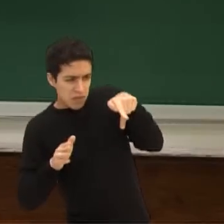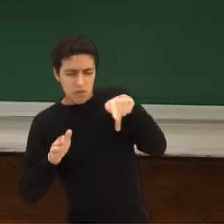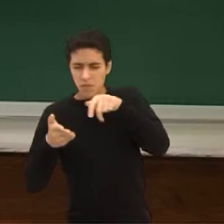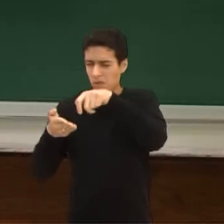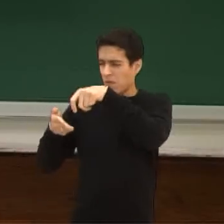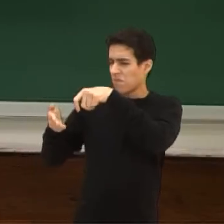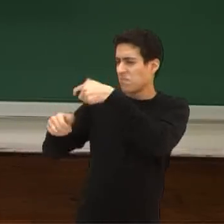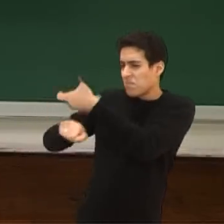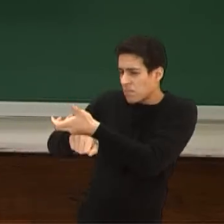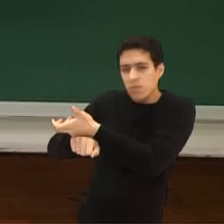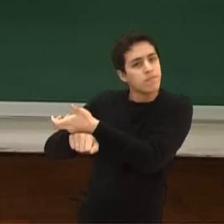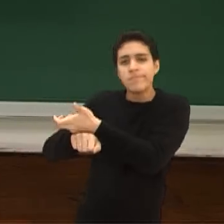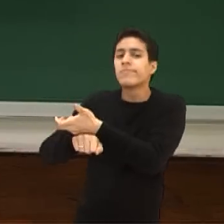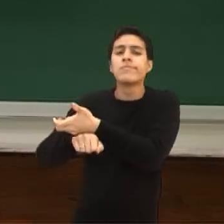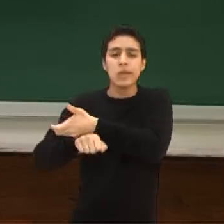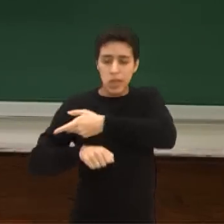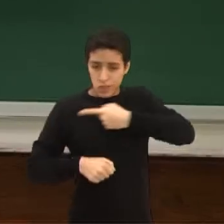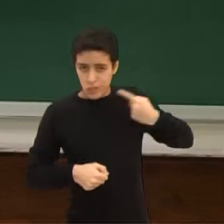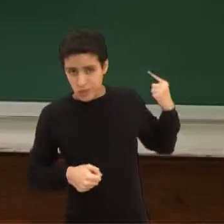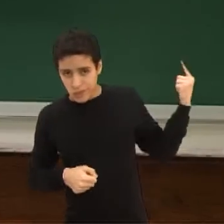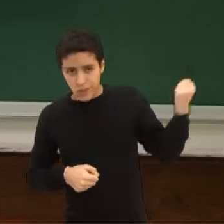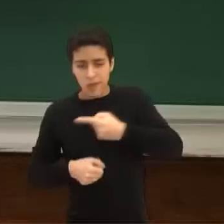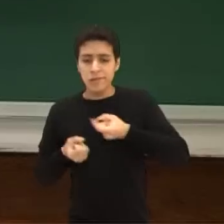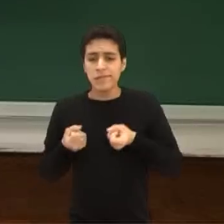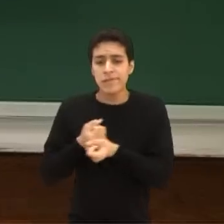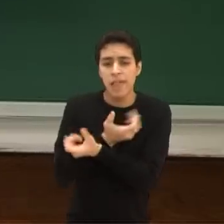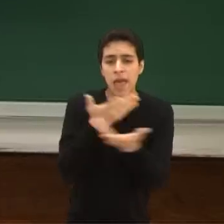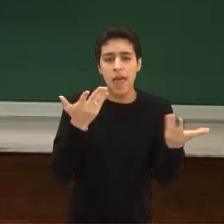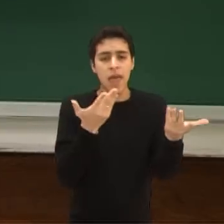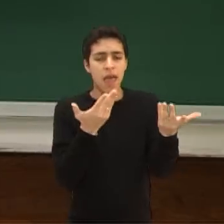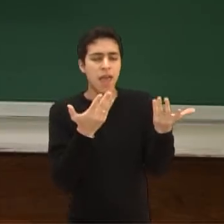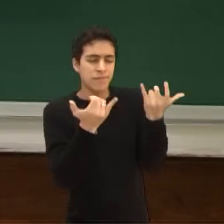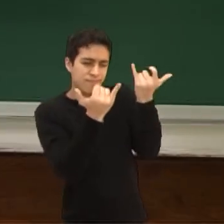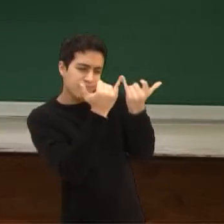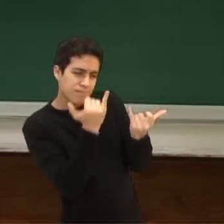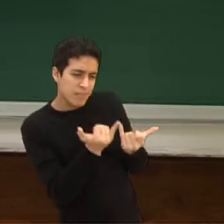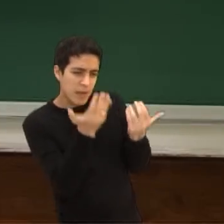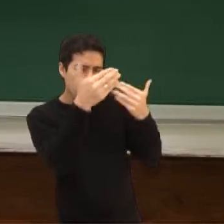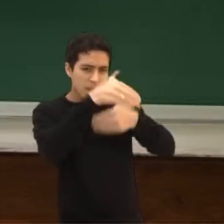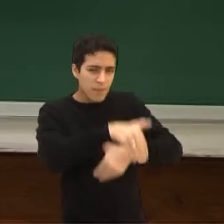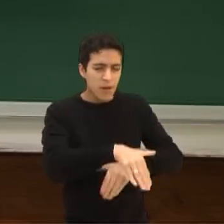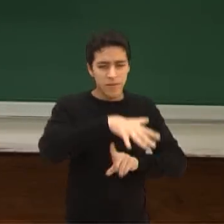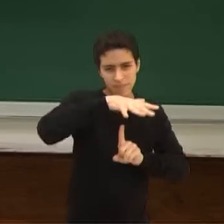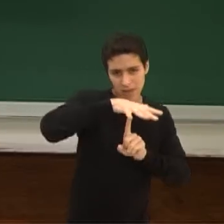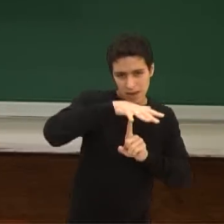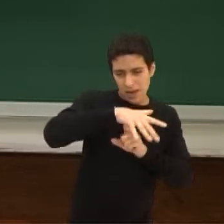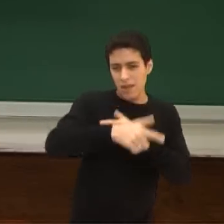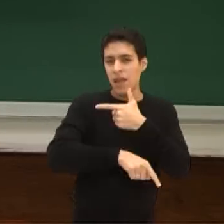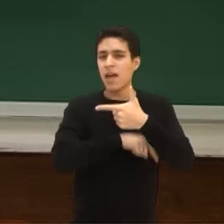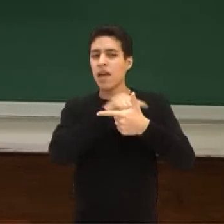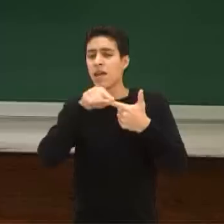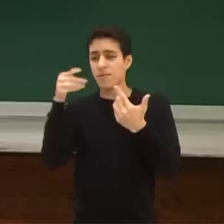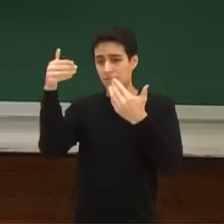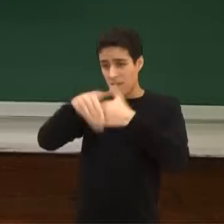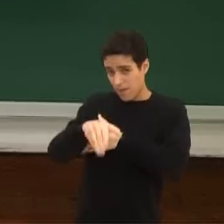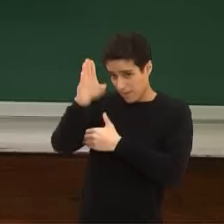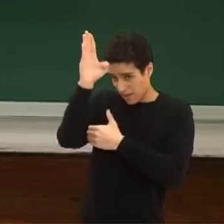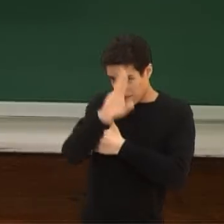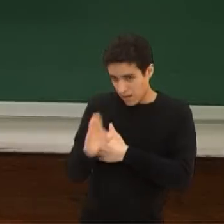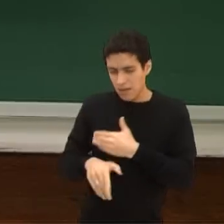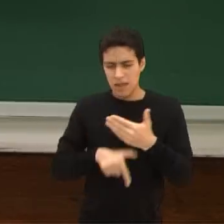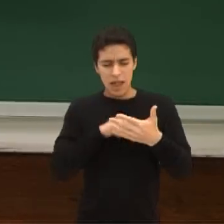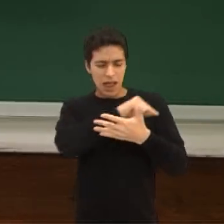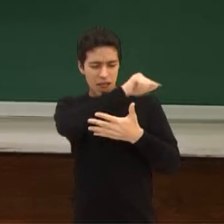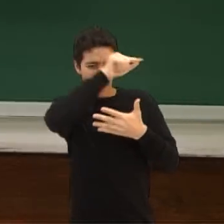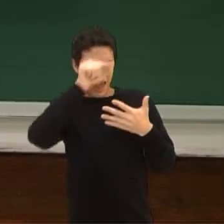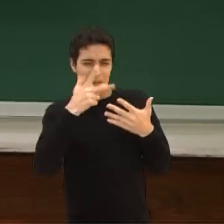nós treinamos bastante com vocês a aula Paraná, na aula Paraná, a prova Paraná, né? A prova Brasil, é muita prova que a